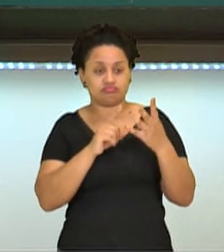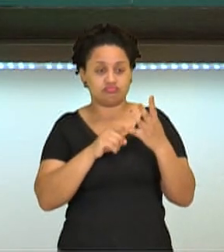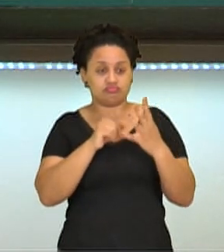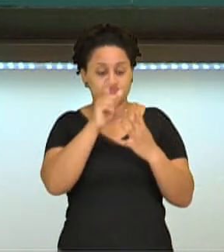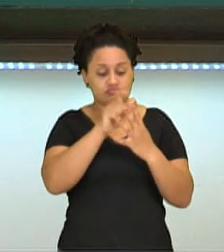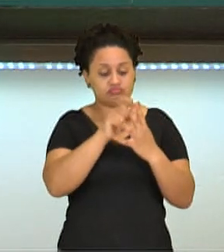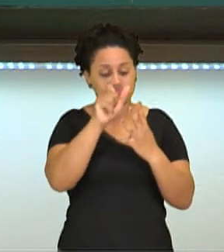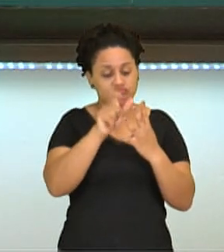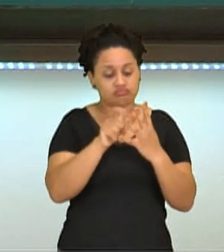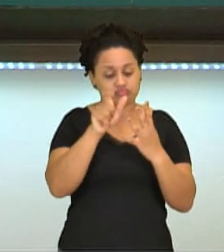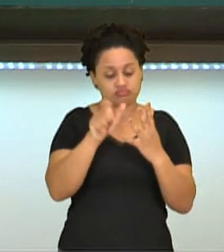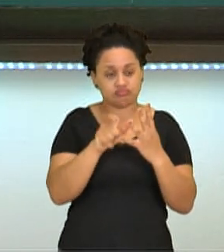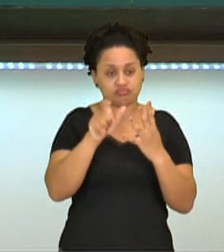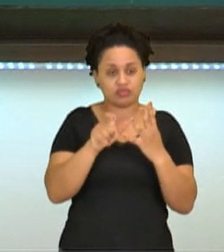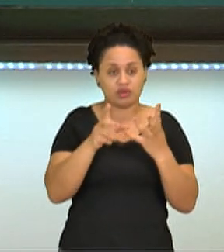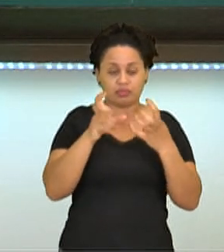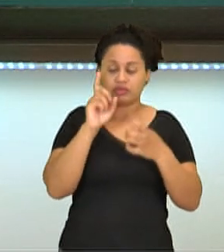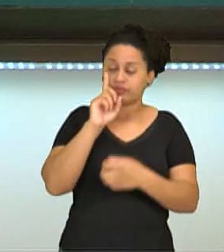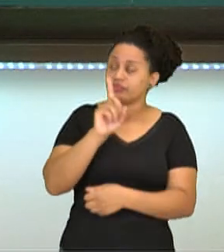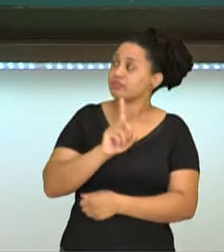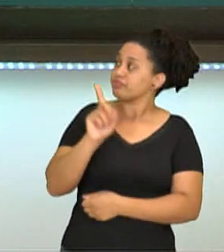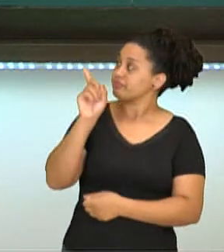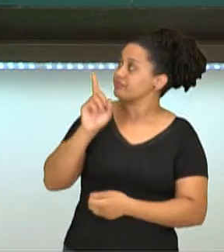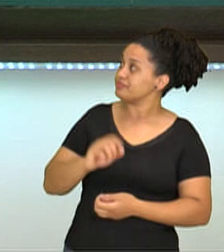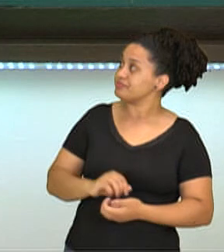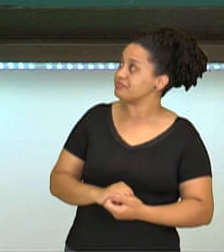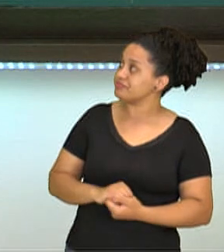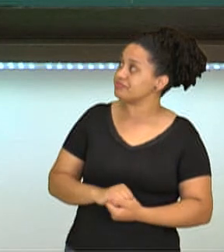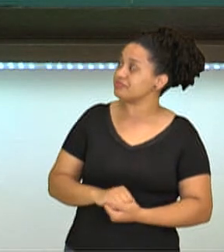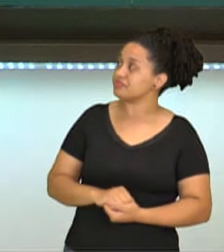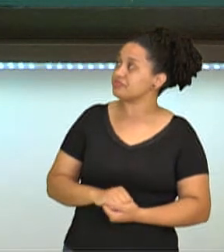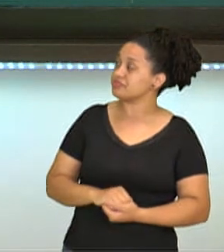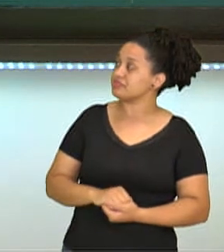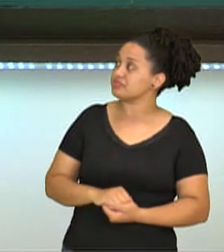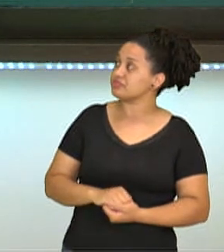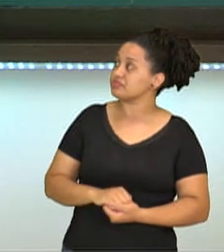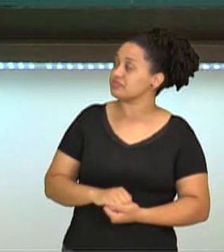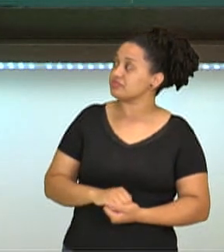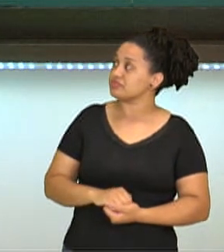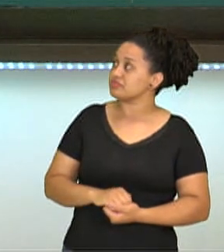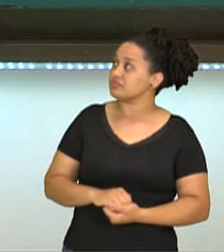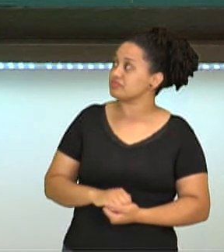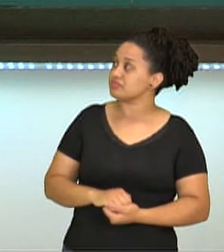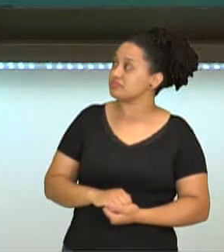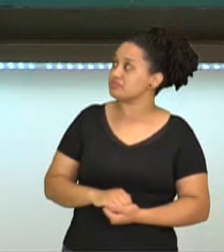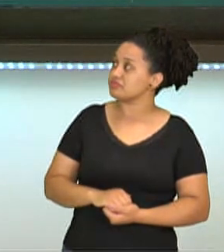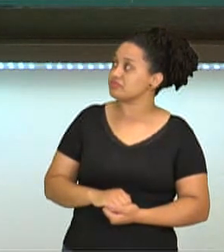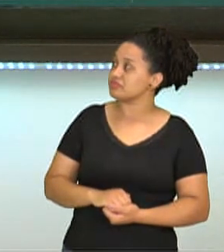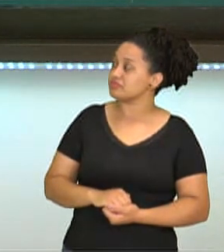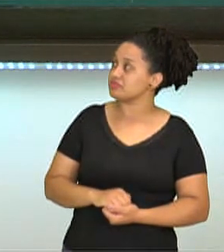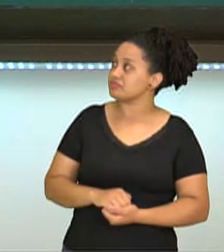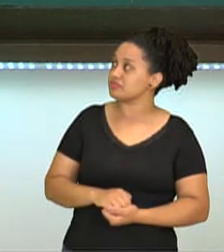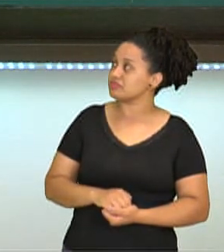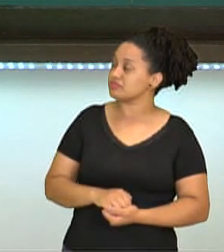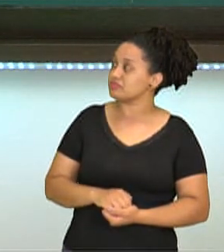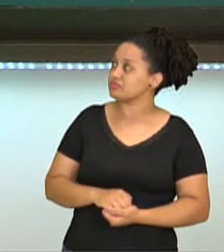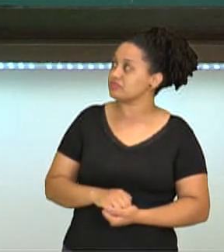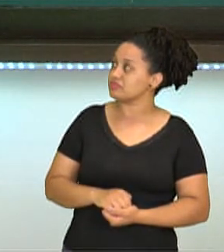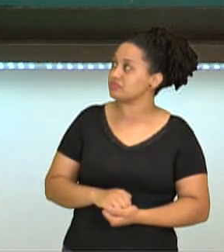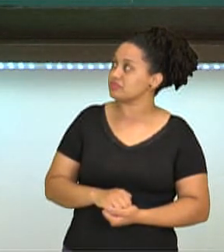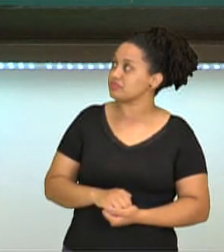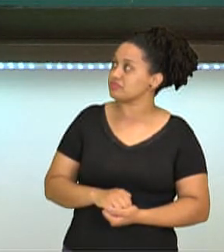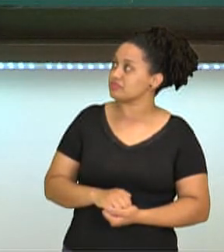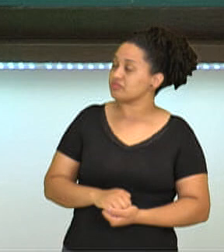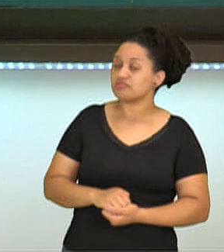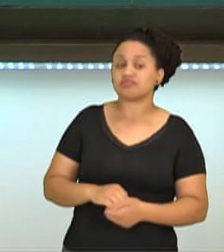mecânico, magician, o mágico, singer,